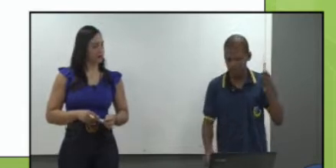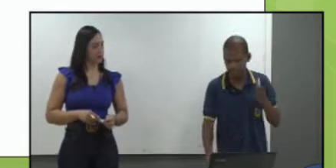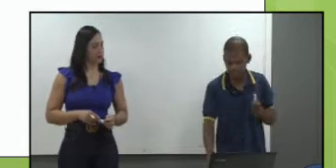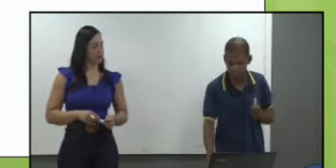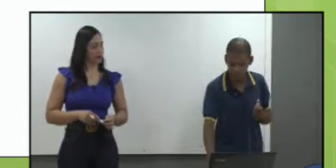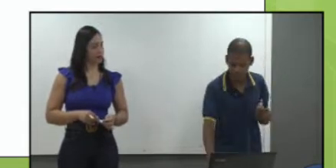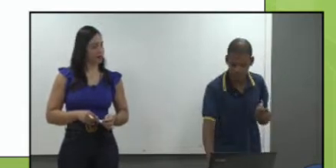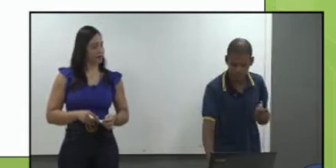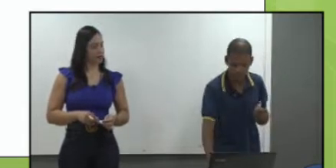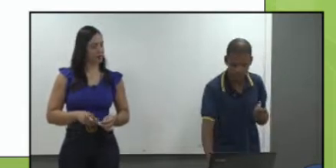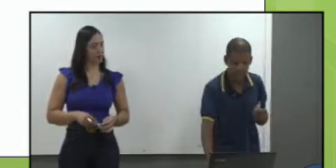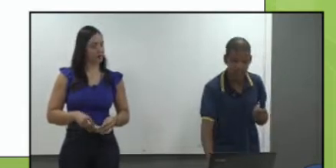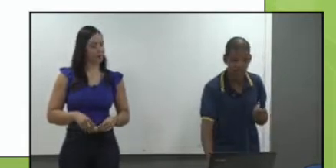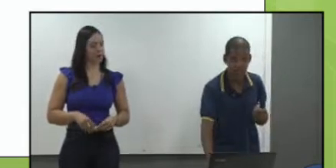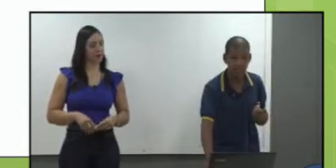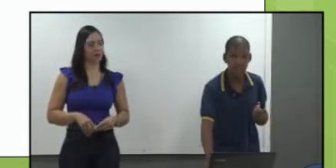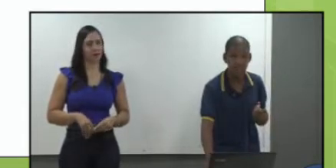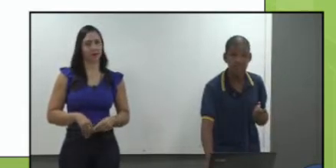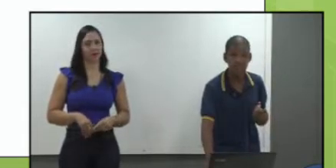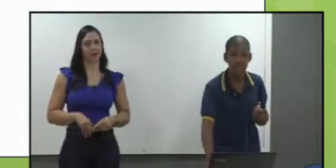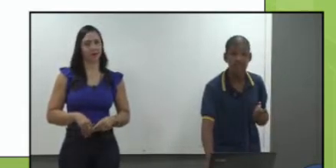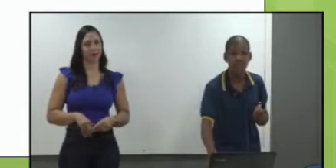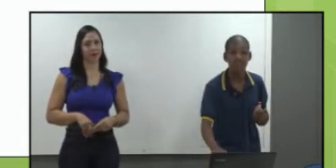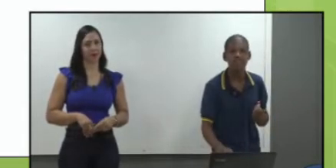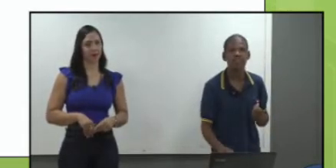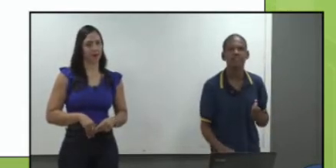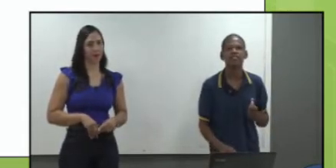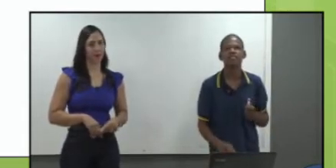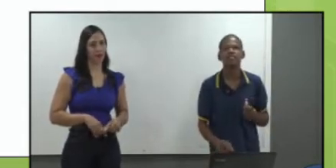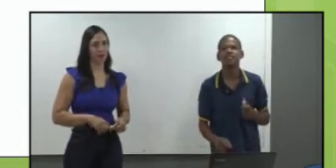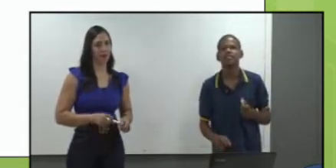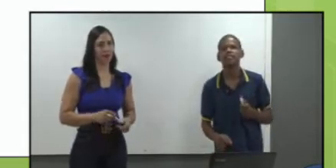Vamos para o slide, para o próximo slide.